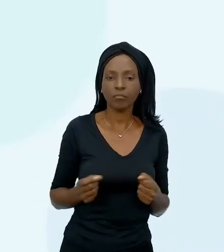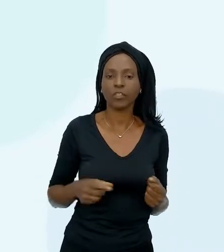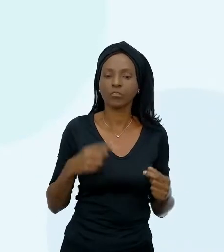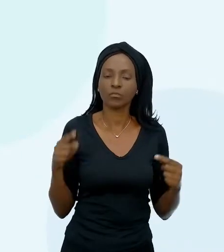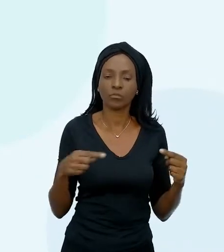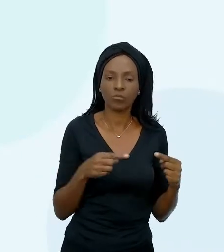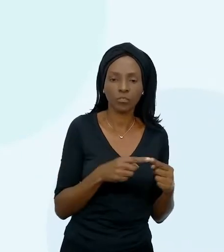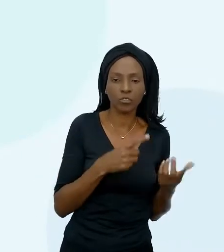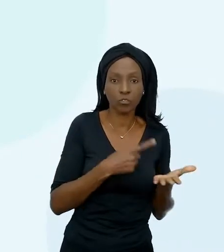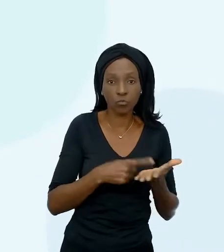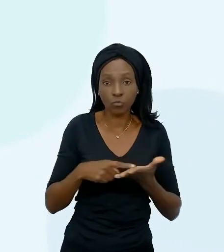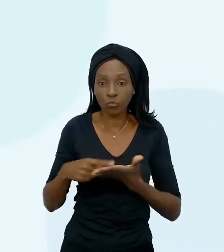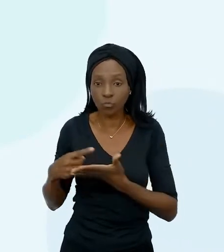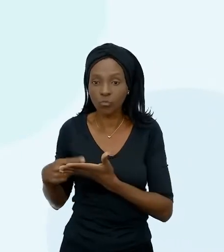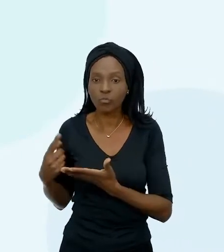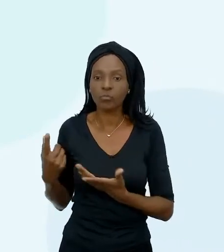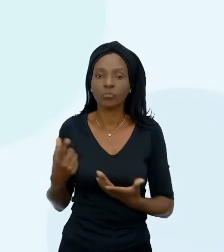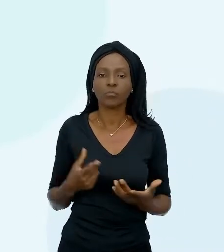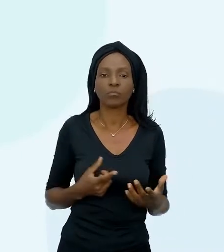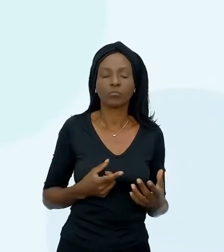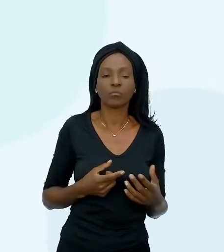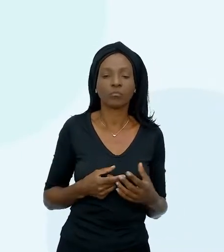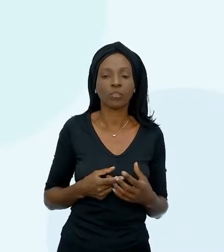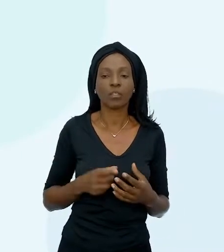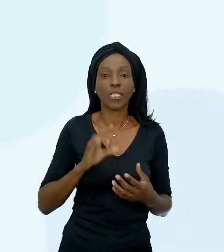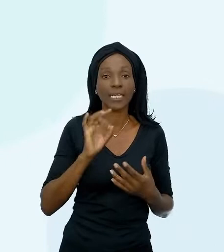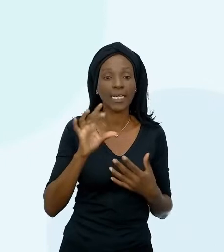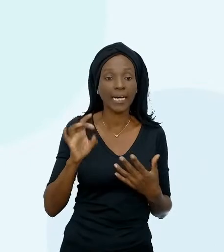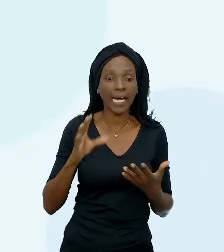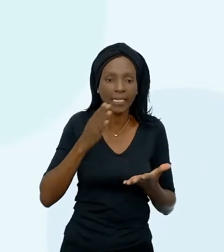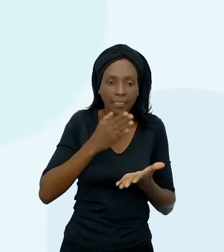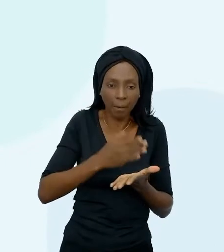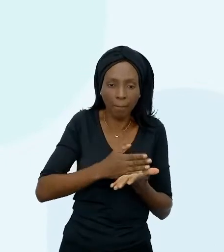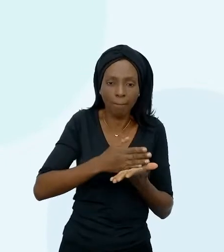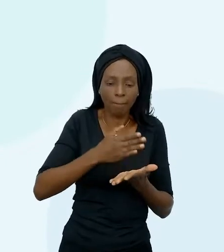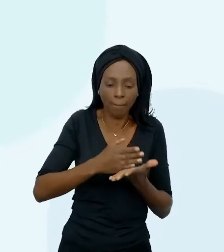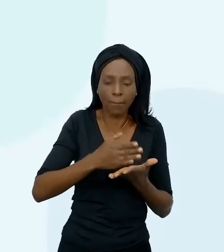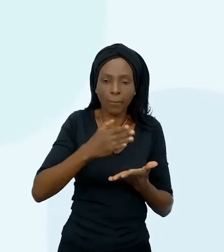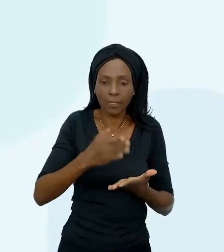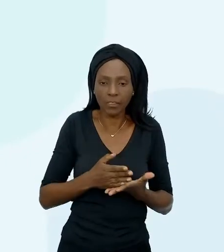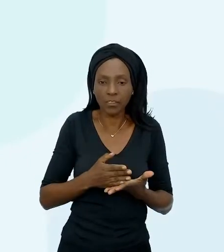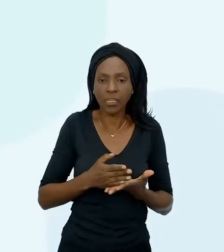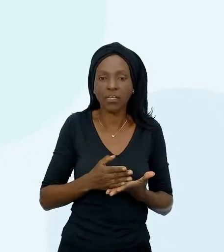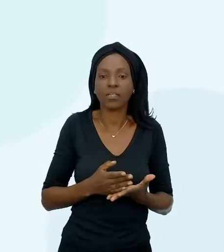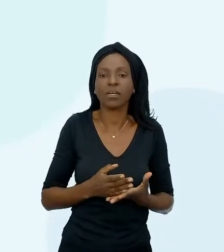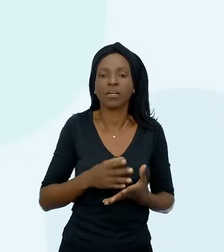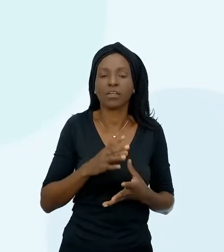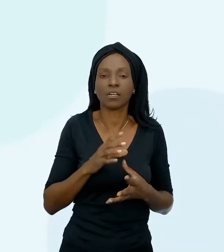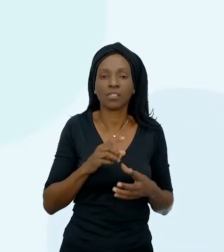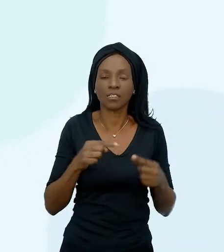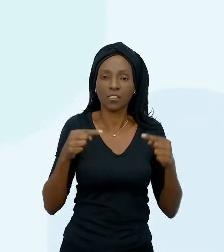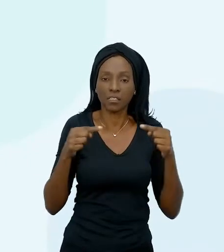de um planejamento, de modo que cada prestação correspondente à